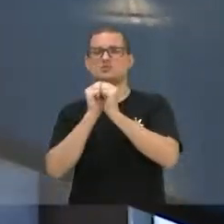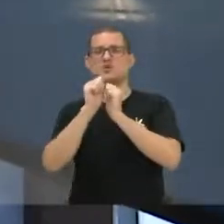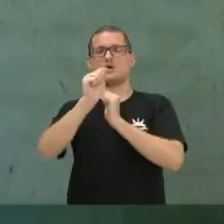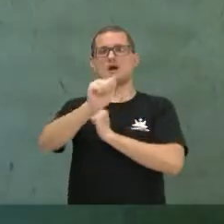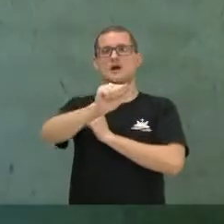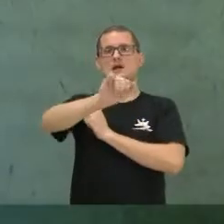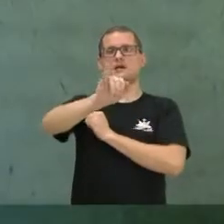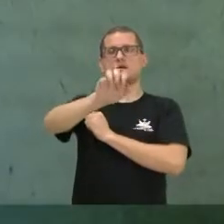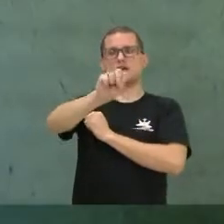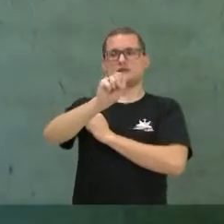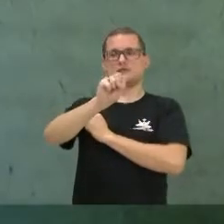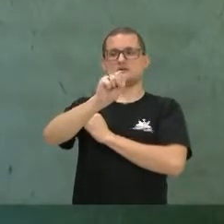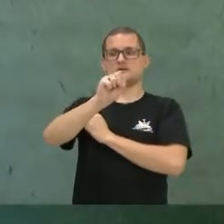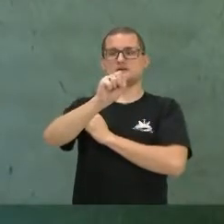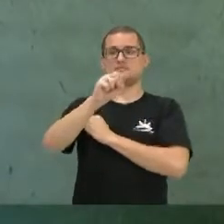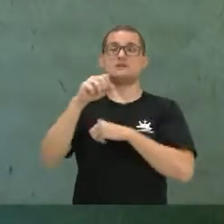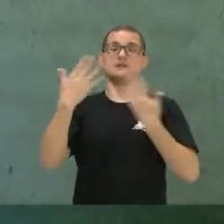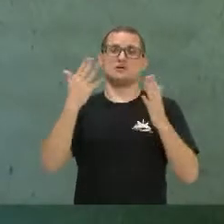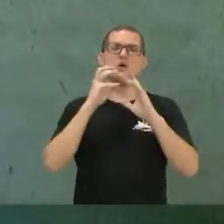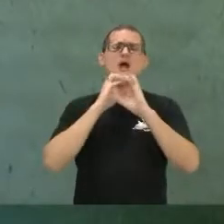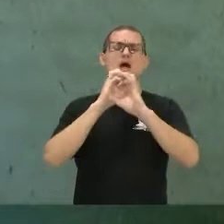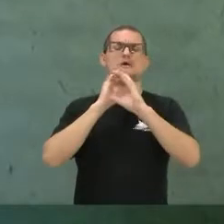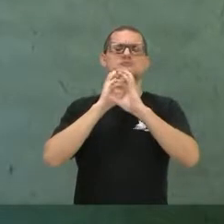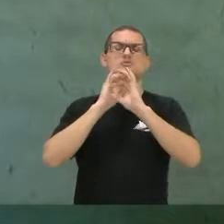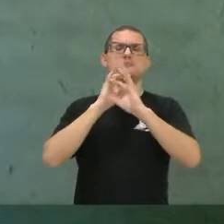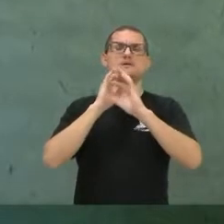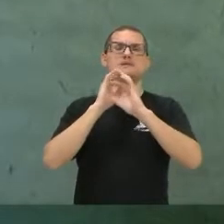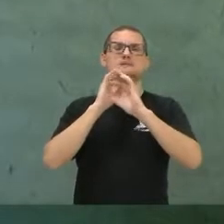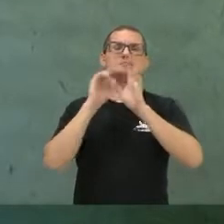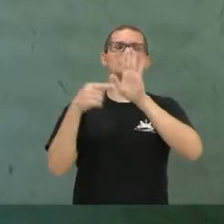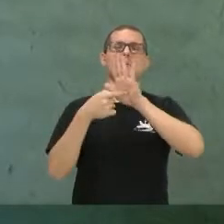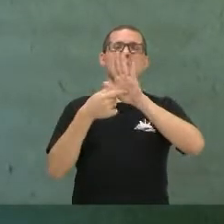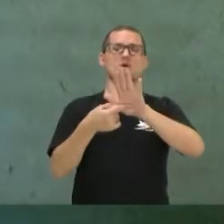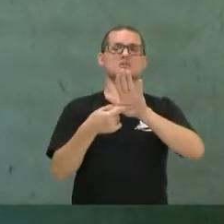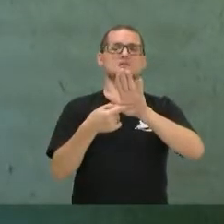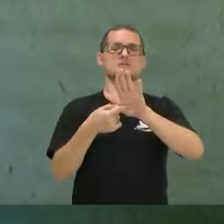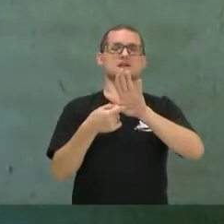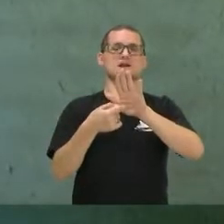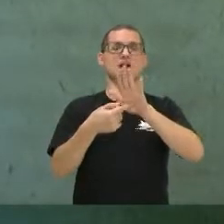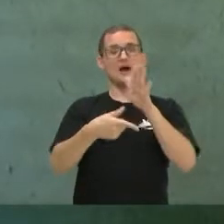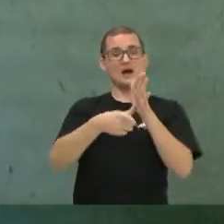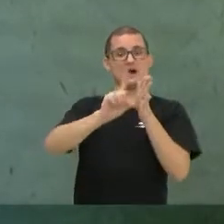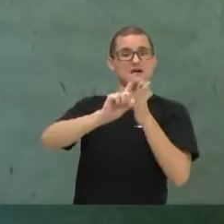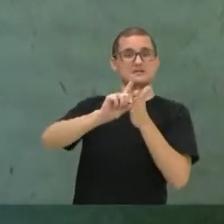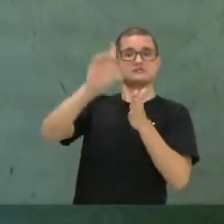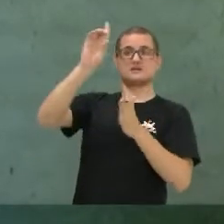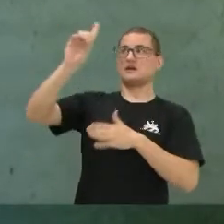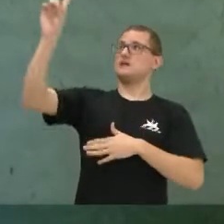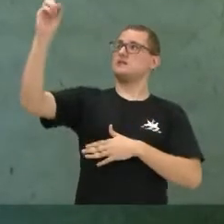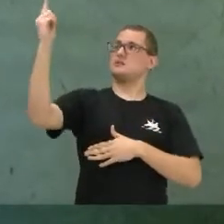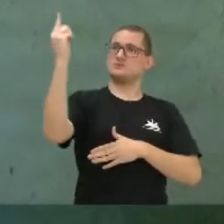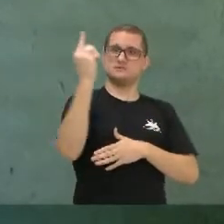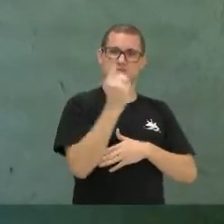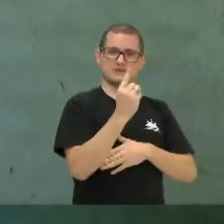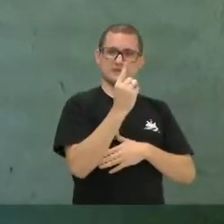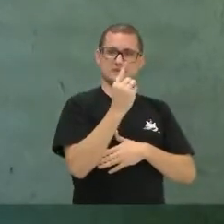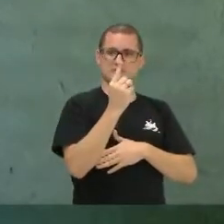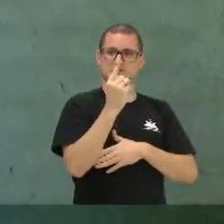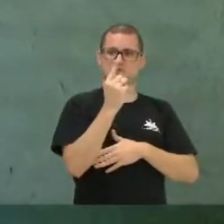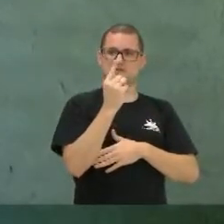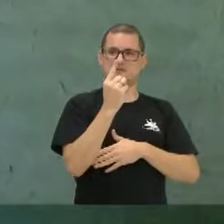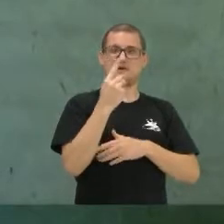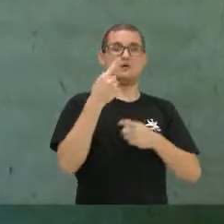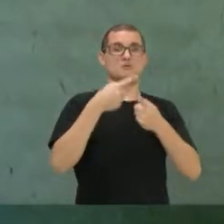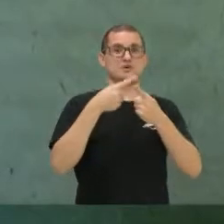e as trombetas precedem a vinda de deus anunciando a deus